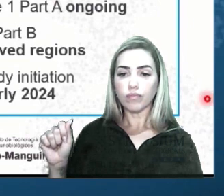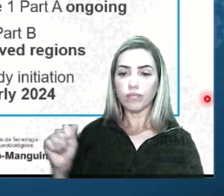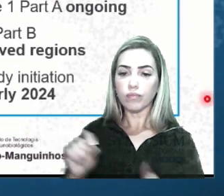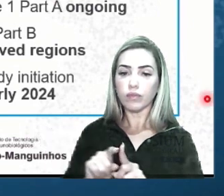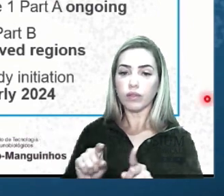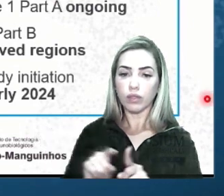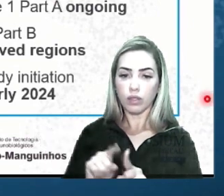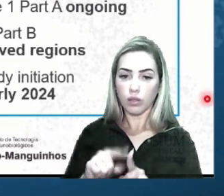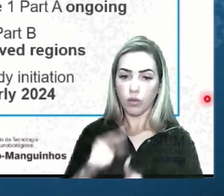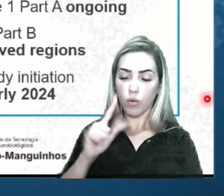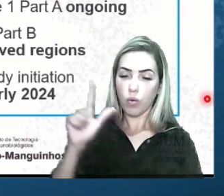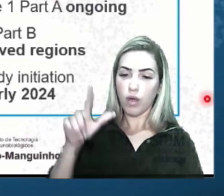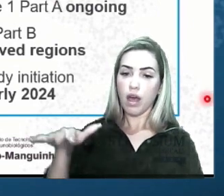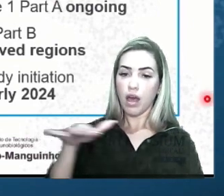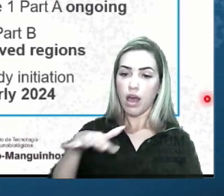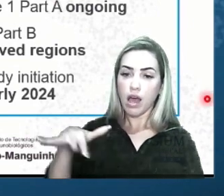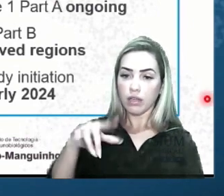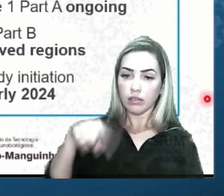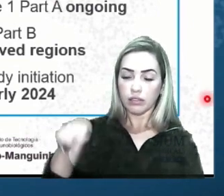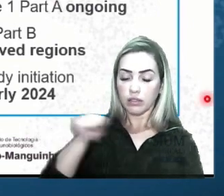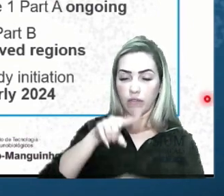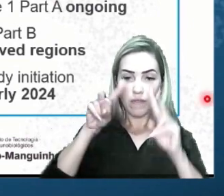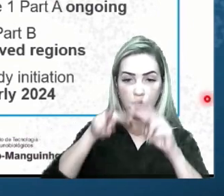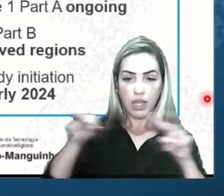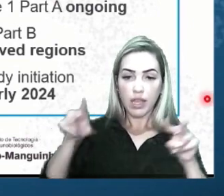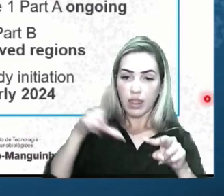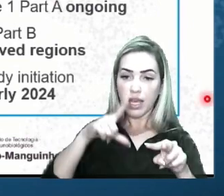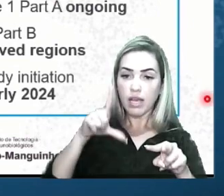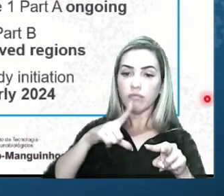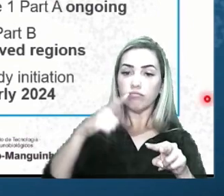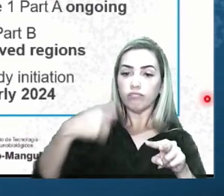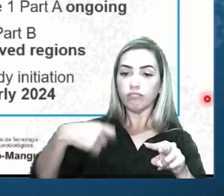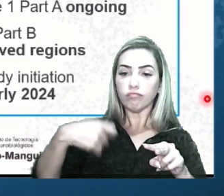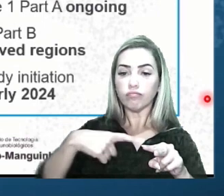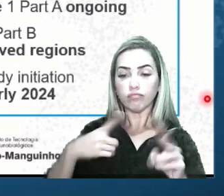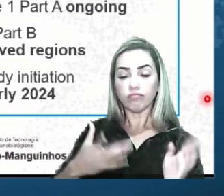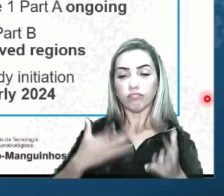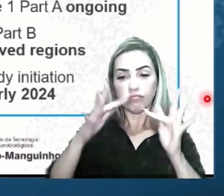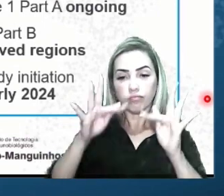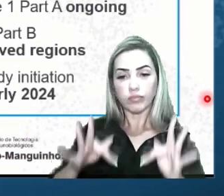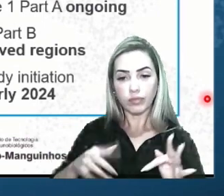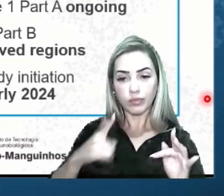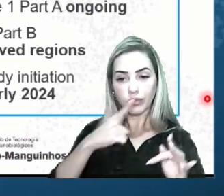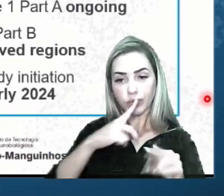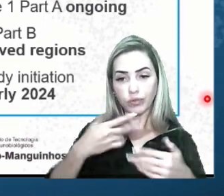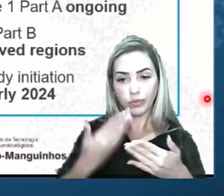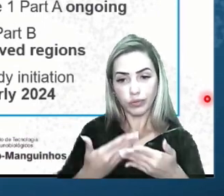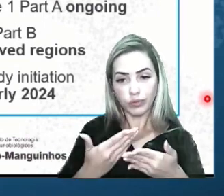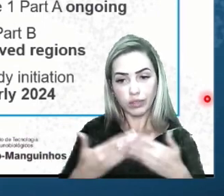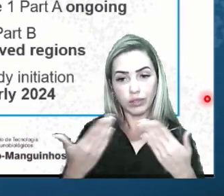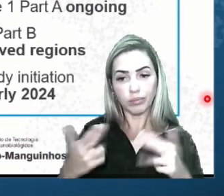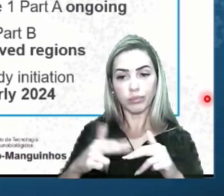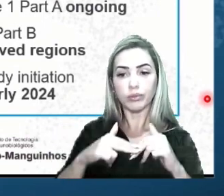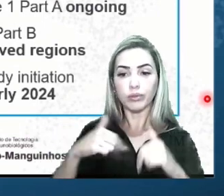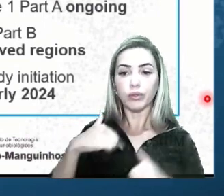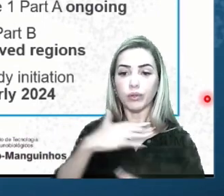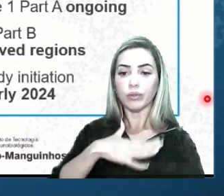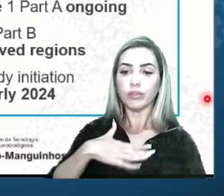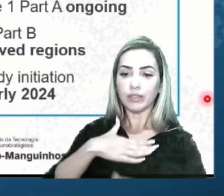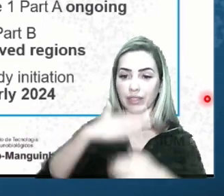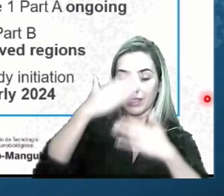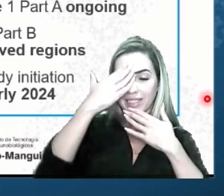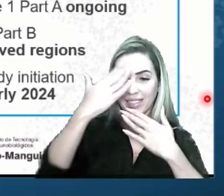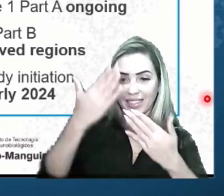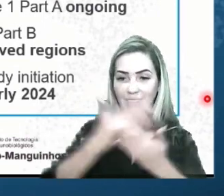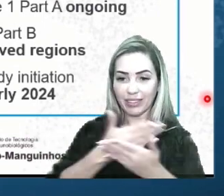é uma outra área, como vocês veem aí na tela, que nós temos muito entusiasmo em abordar. Então, com isso, eu gostaria de